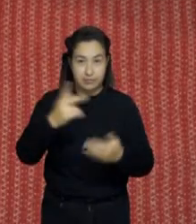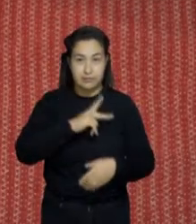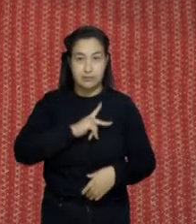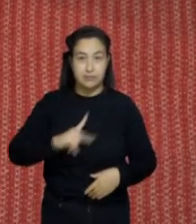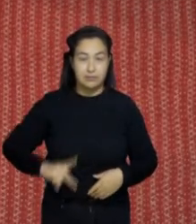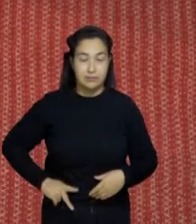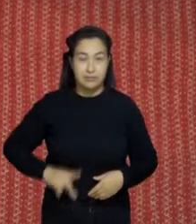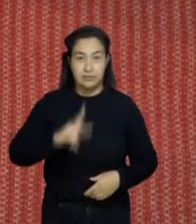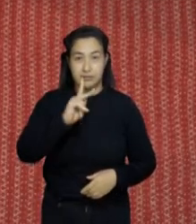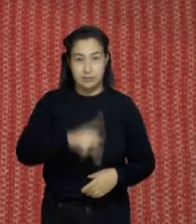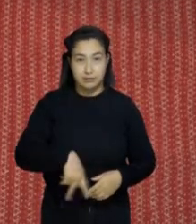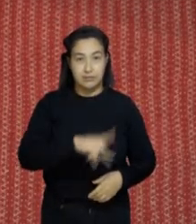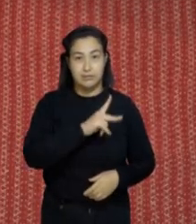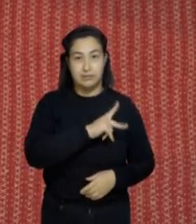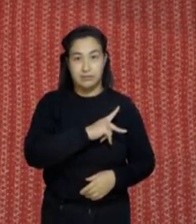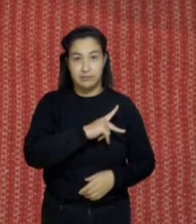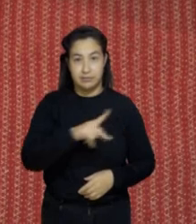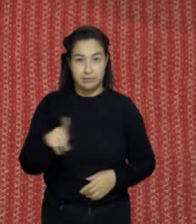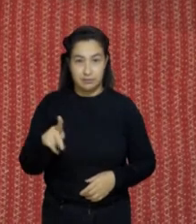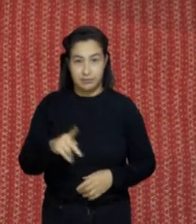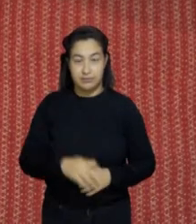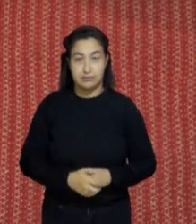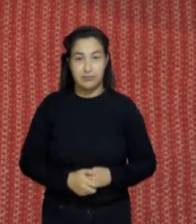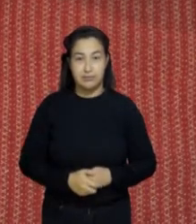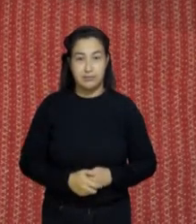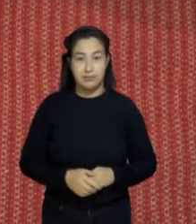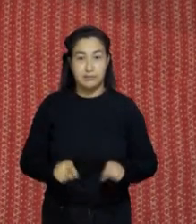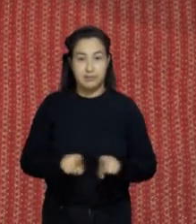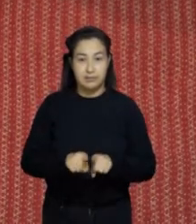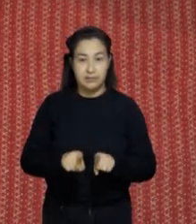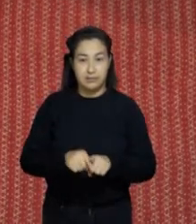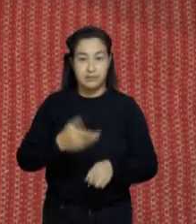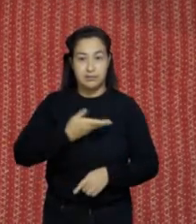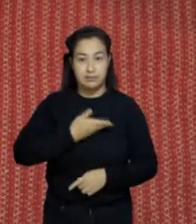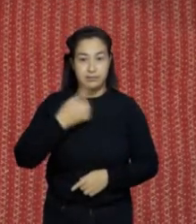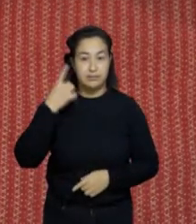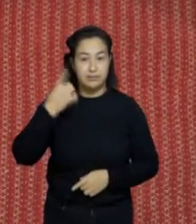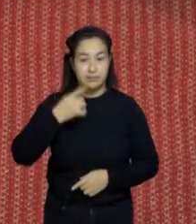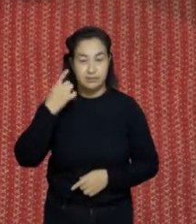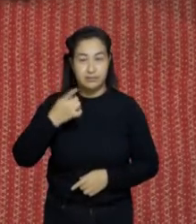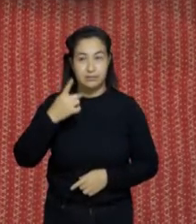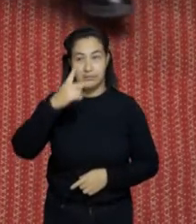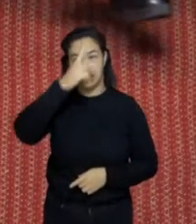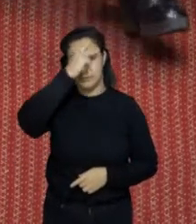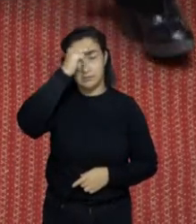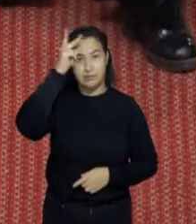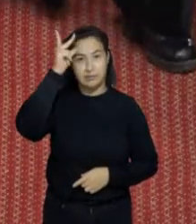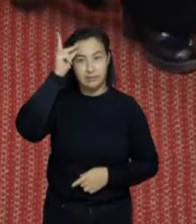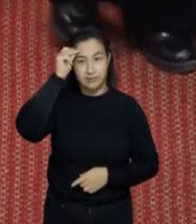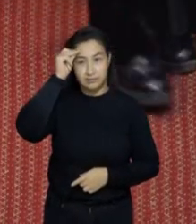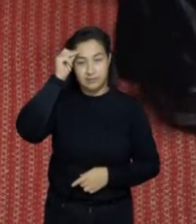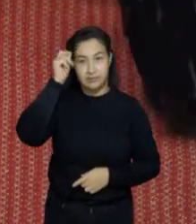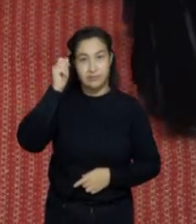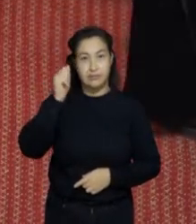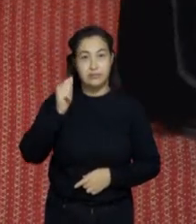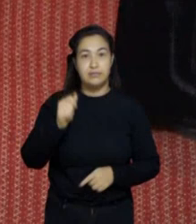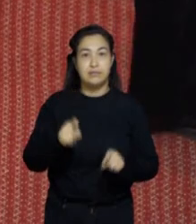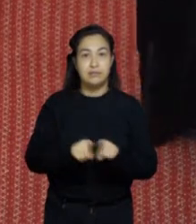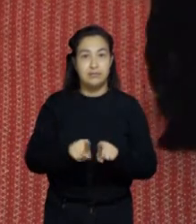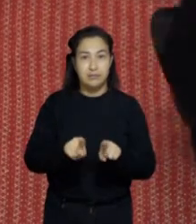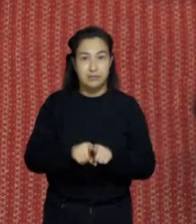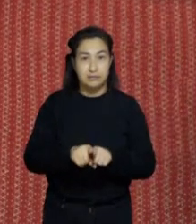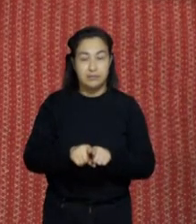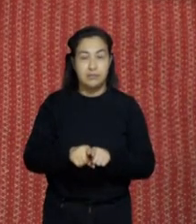padre Pedro, nobres deputados, prefeito Sorvino, prefeita da capital